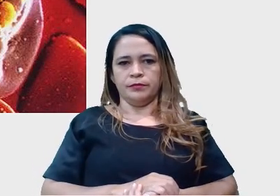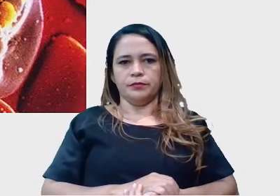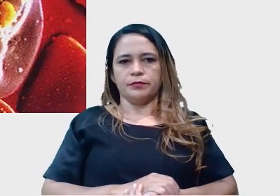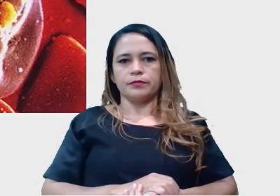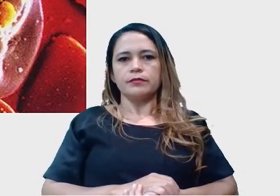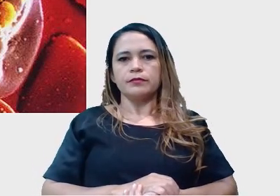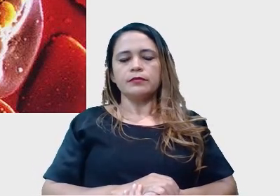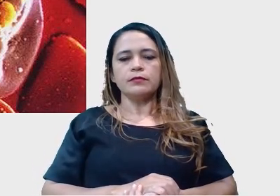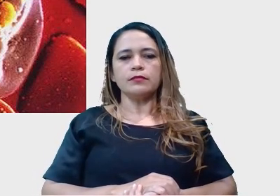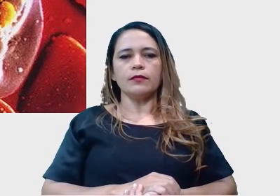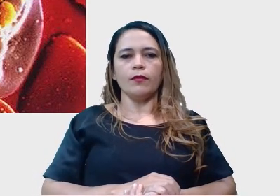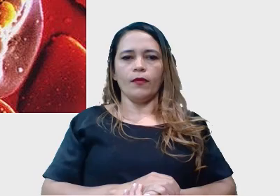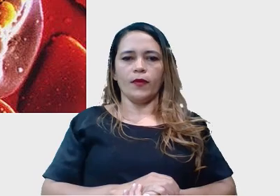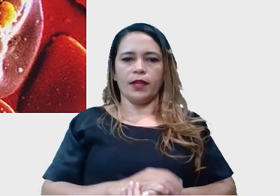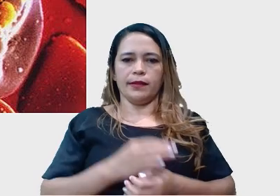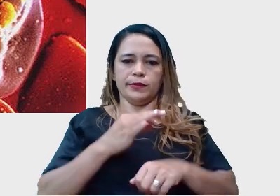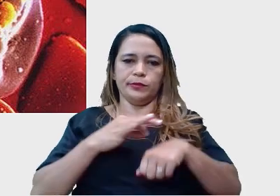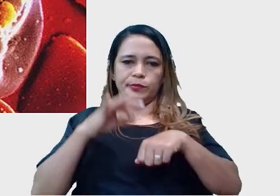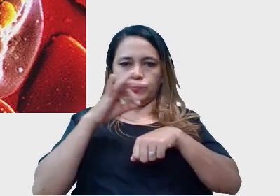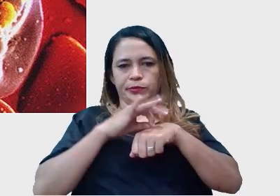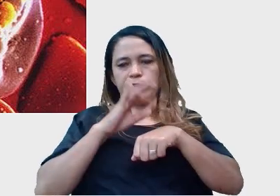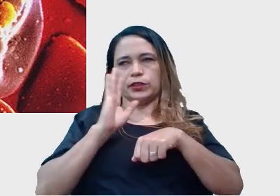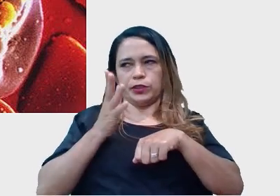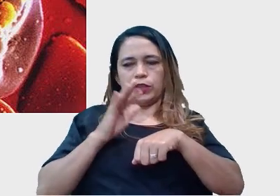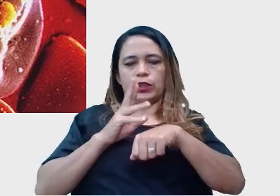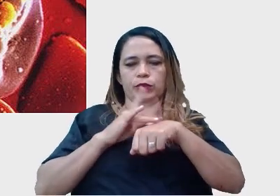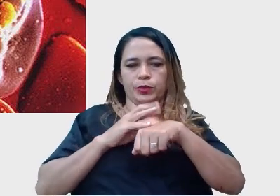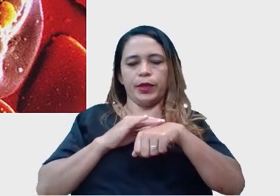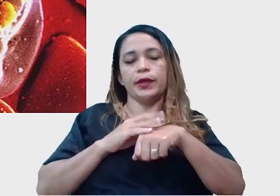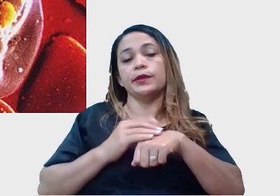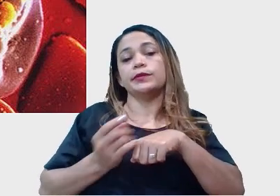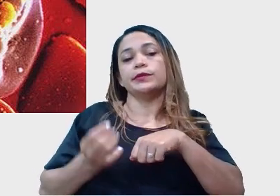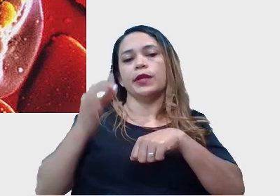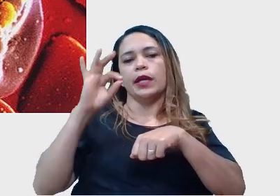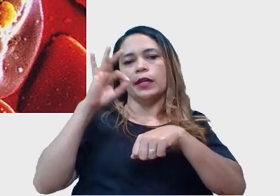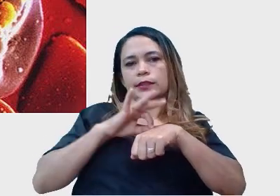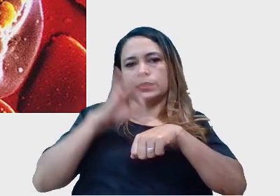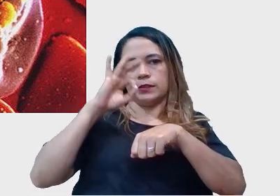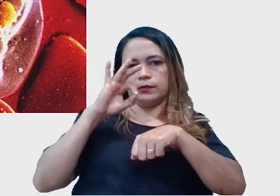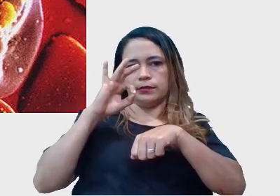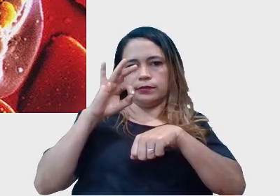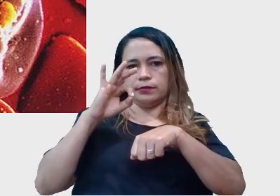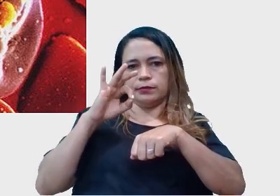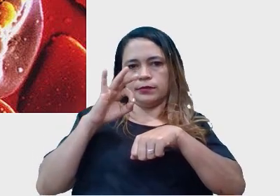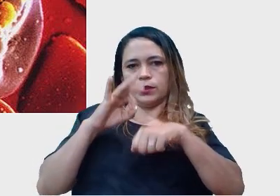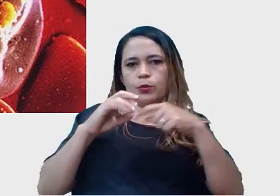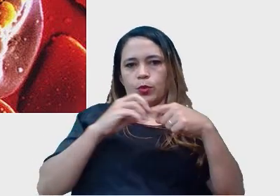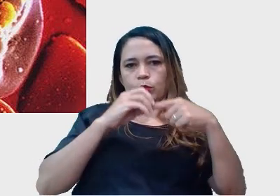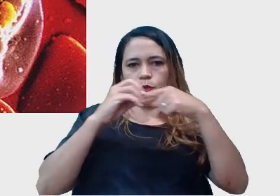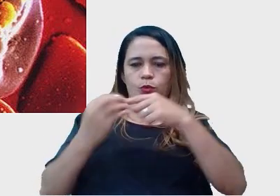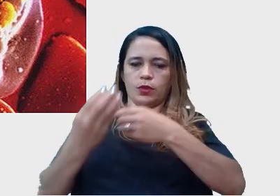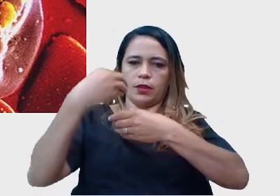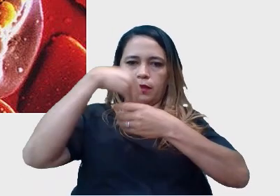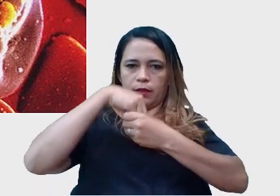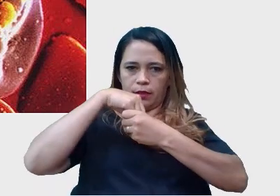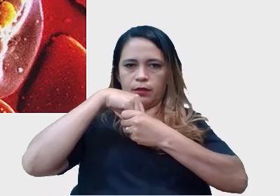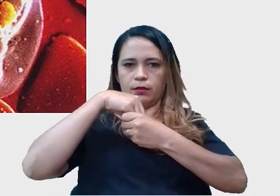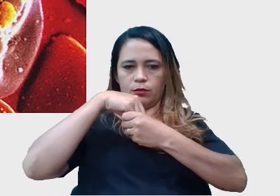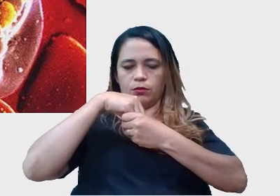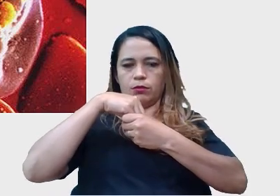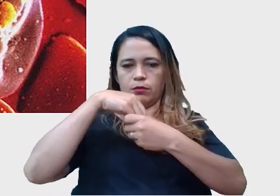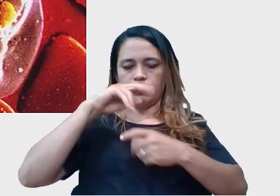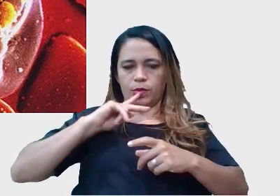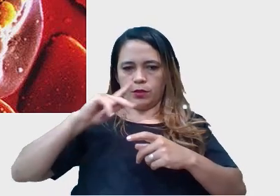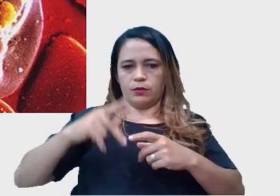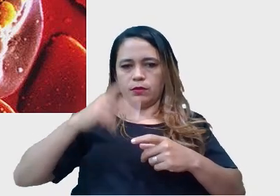Um mosquitinho contaminado, tá? Pica uma pessoa. Na hora que pica, o protozoário entra para o corpo da pessoa.